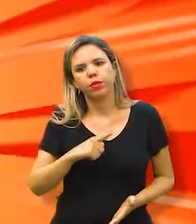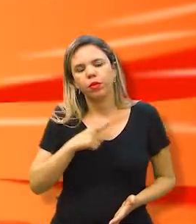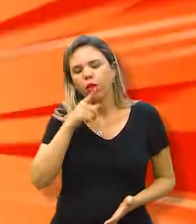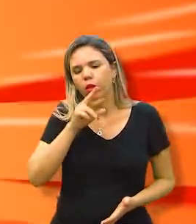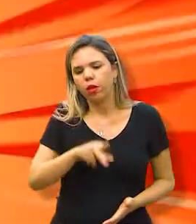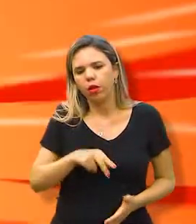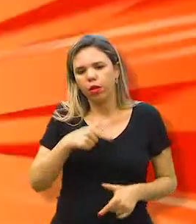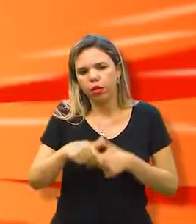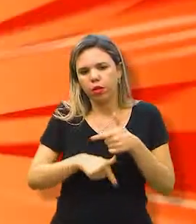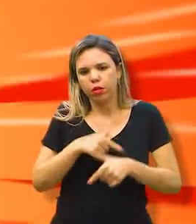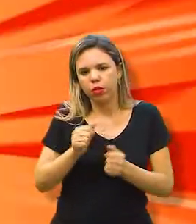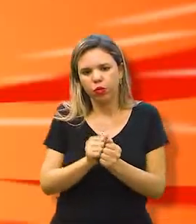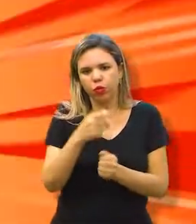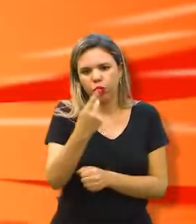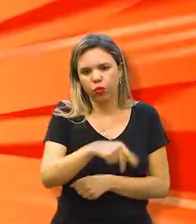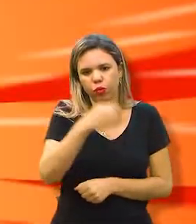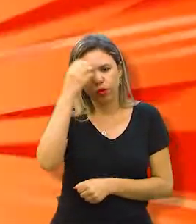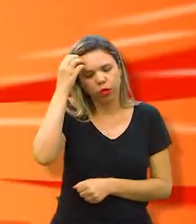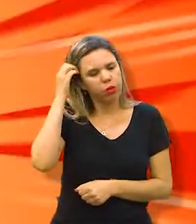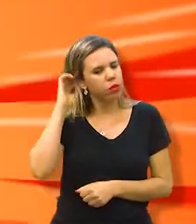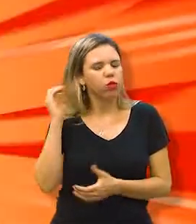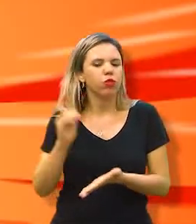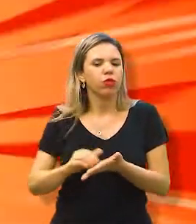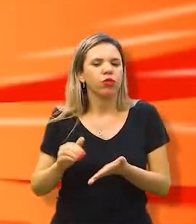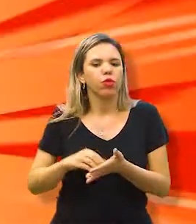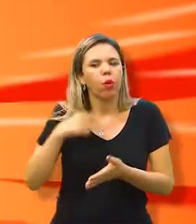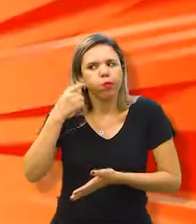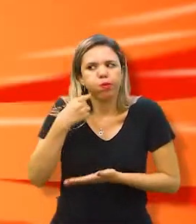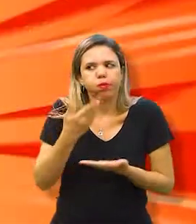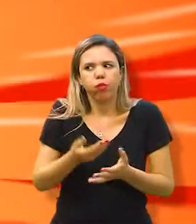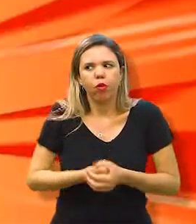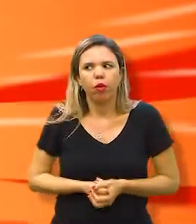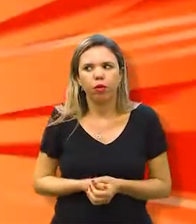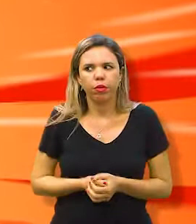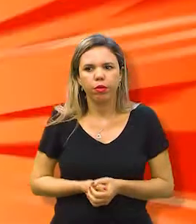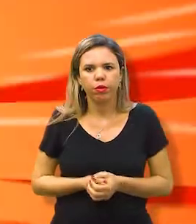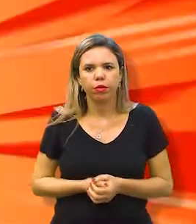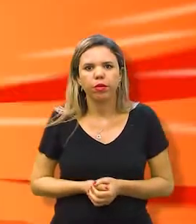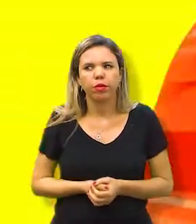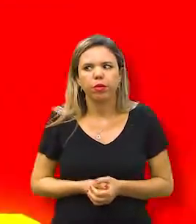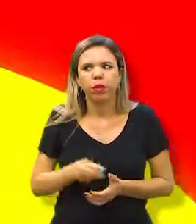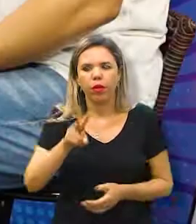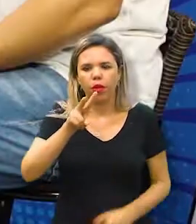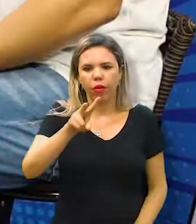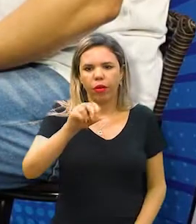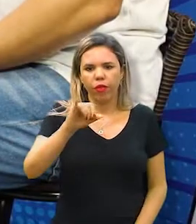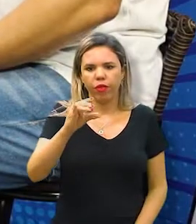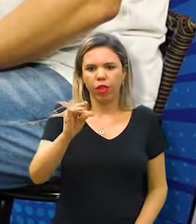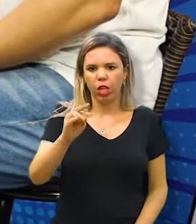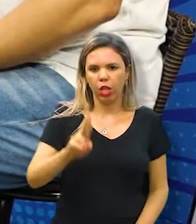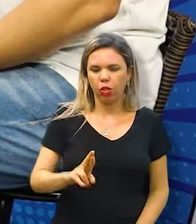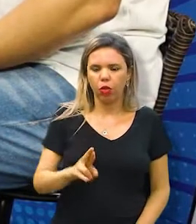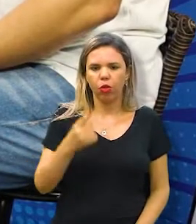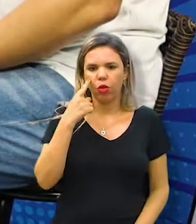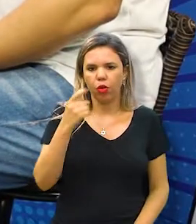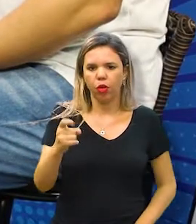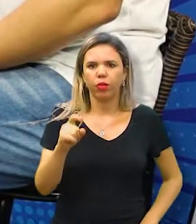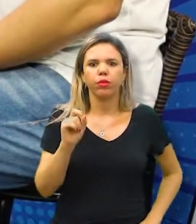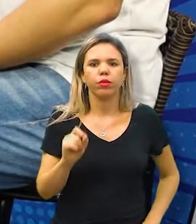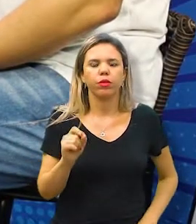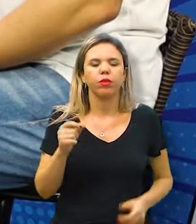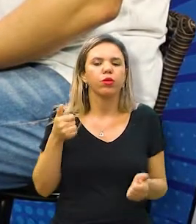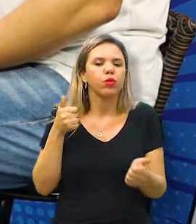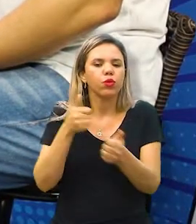tem um irmão que trabalha junto com ela nesse escritório de advocacia, e Victor está interessado